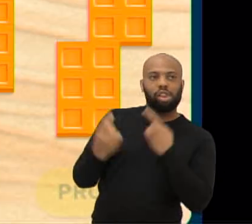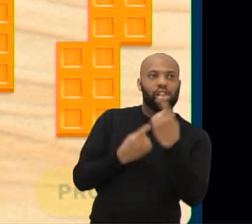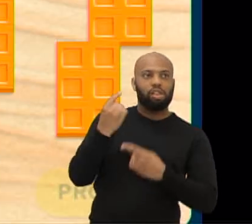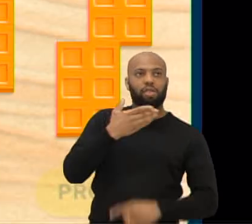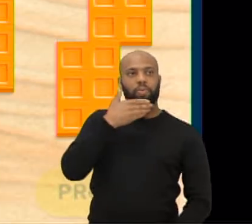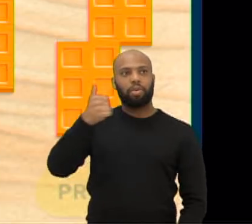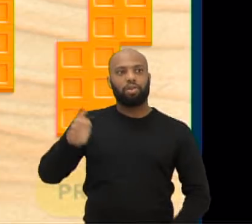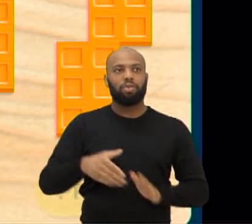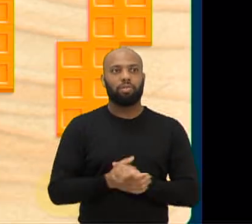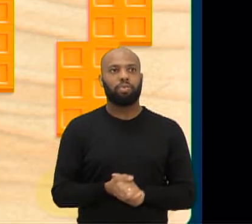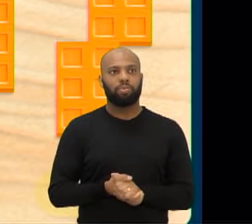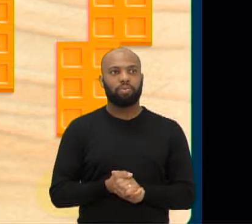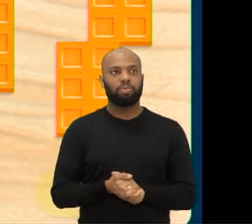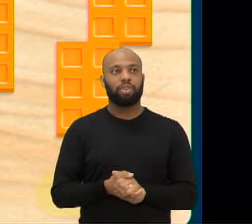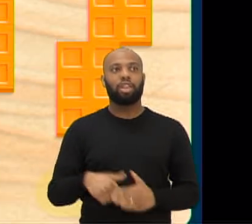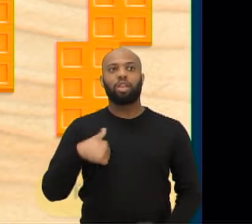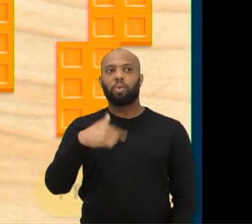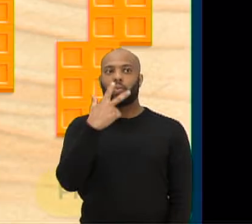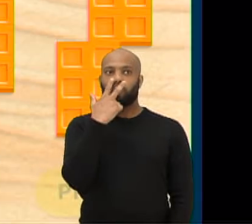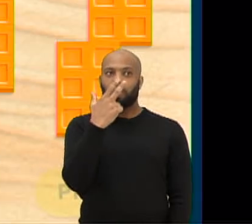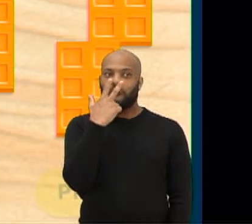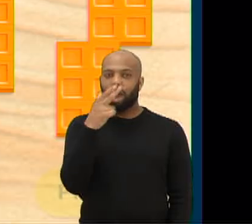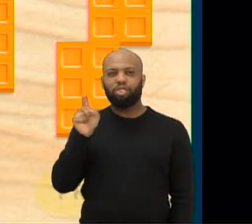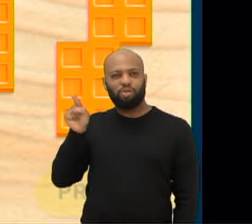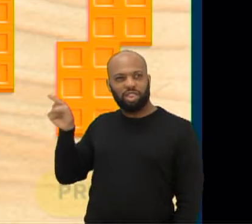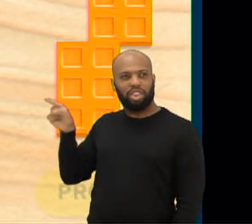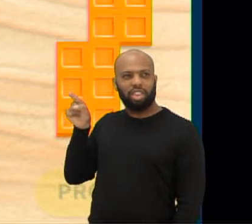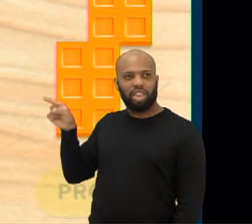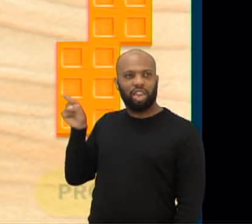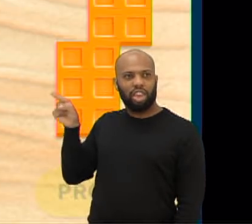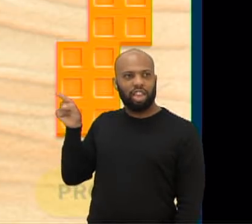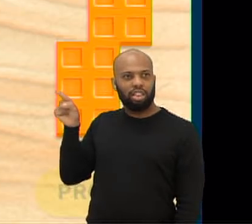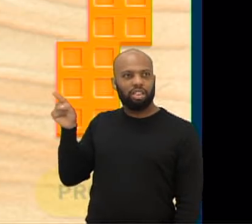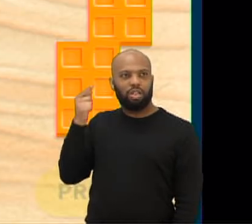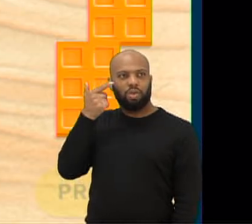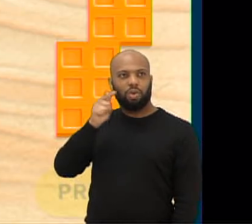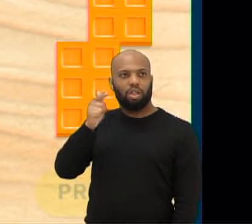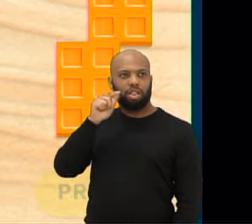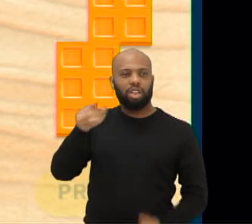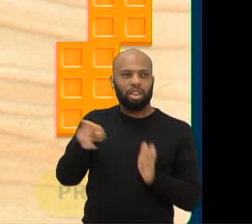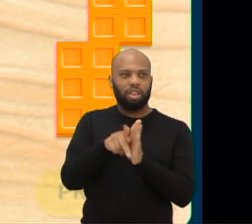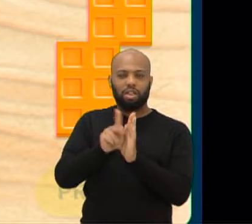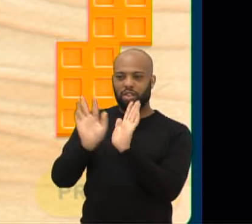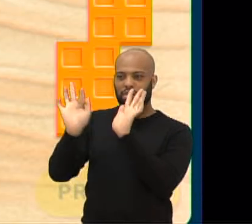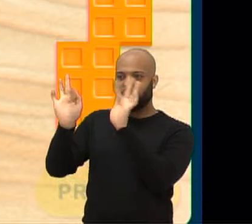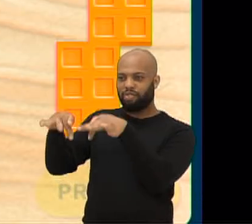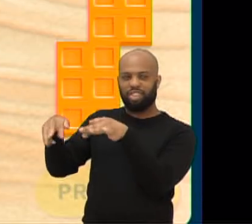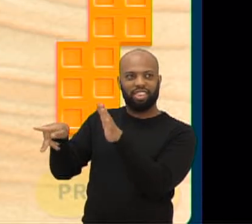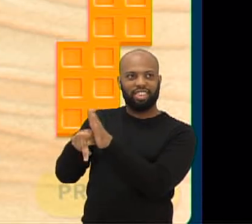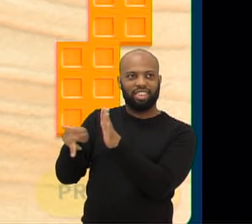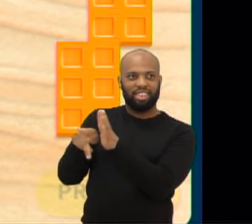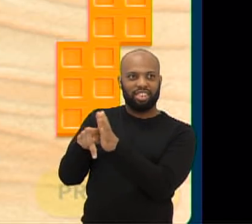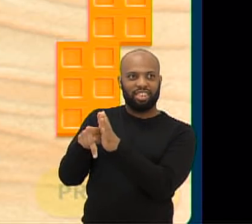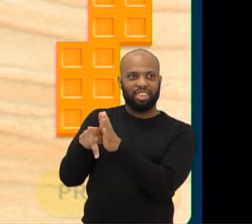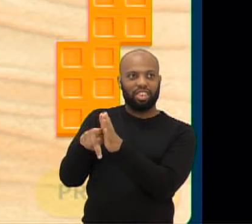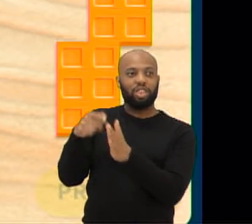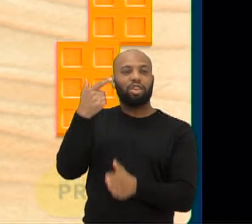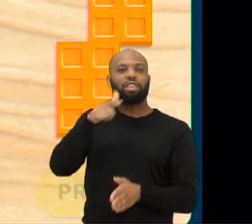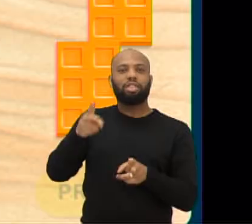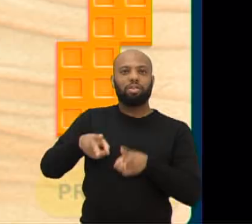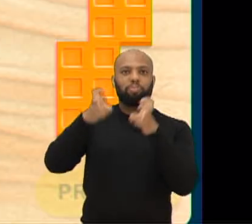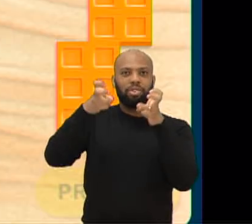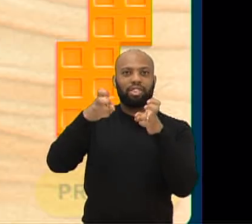o encaixe. Acredito que essa daqui, a gente vai conseguir colocar a cauda. Ó, agora a gente conseguiu perceber,